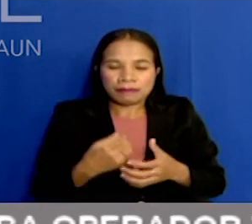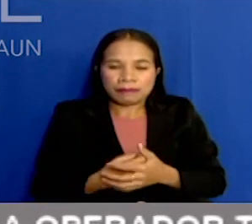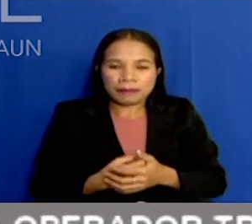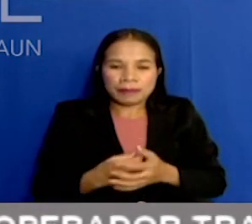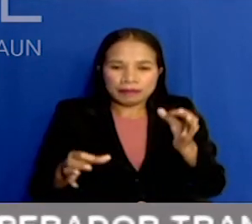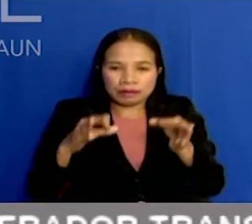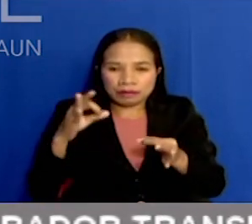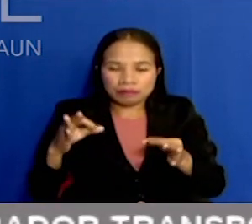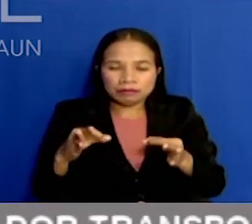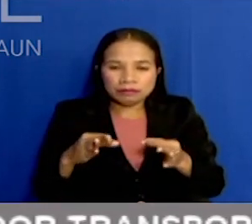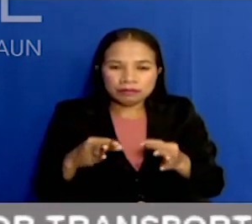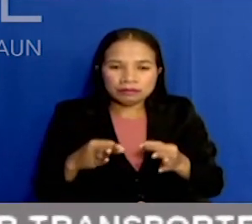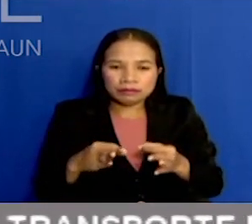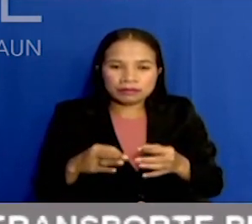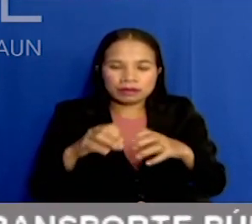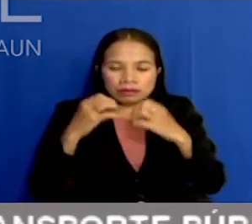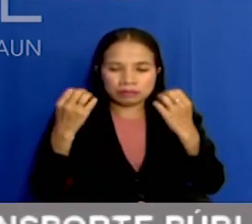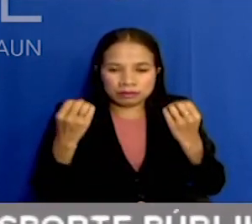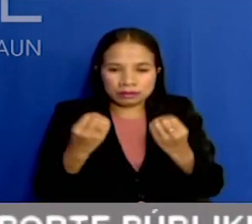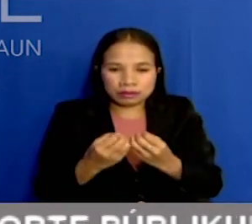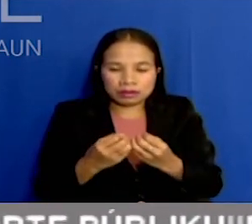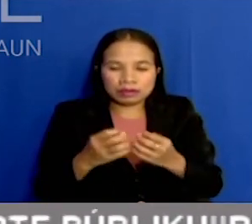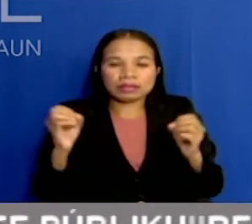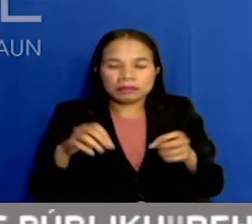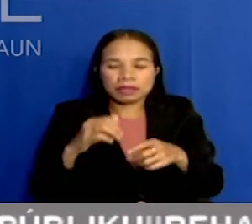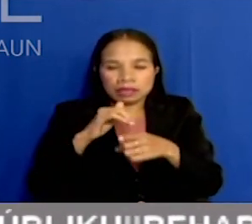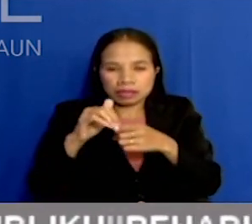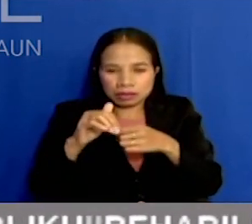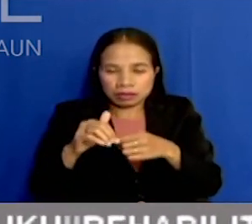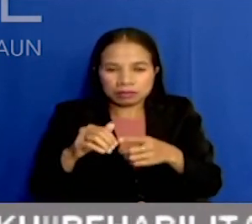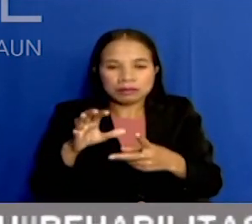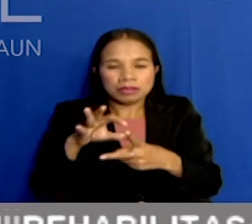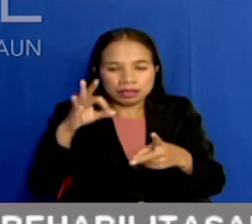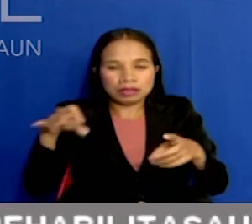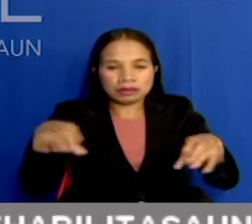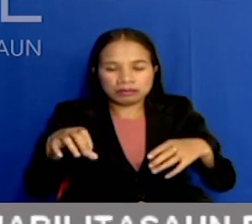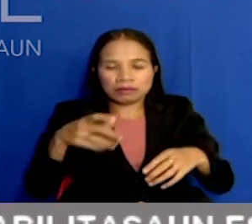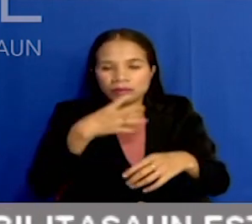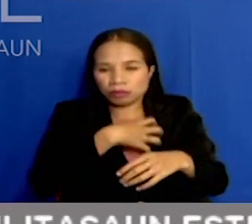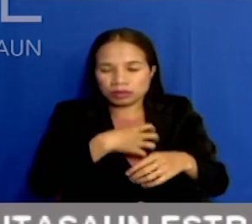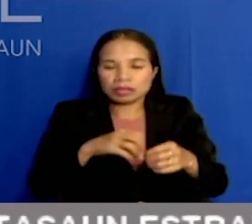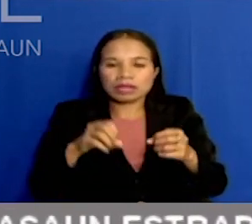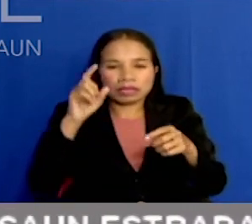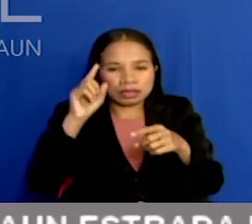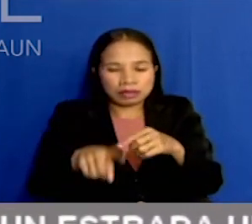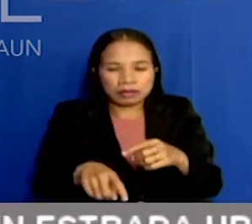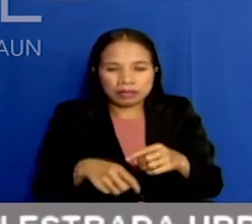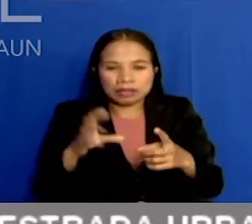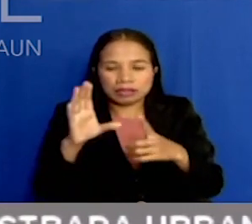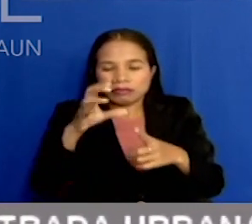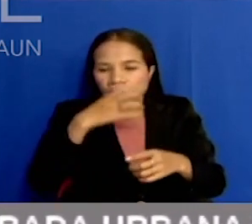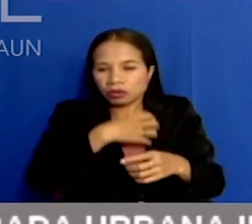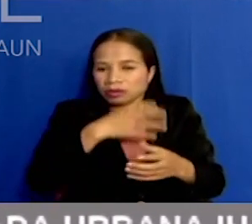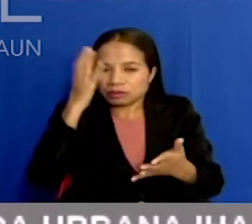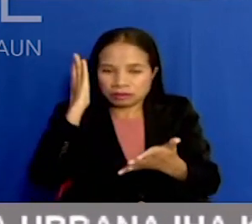senia hili organização neba treino ba senia hili instituição label ba né comando bandu kerano.